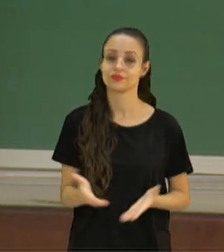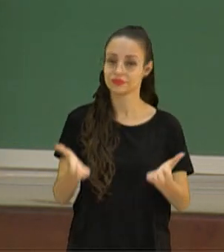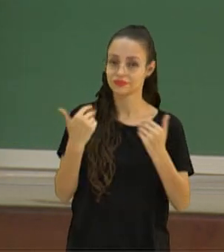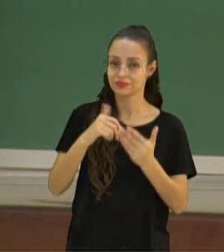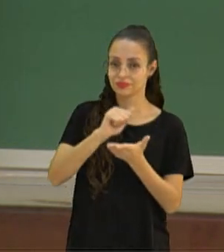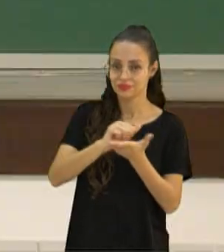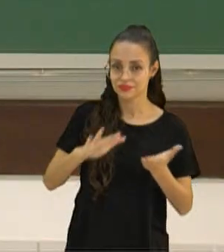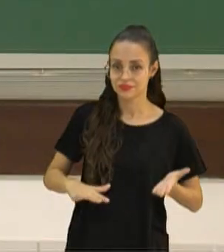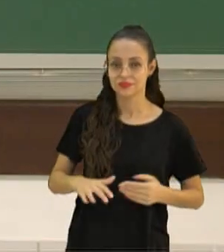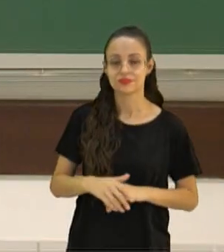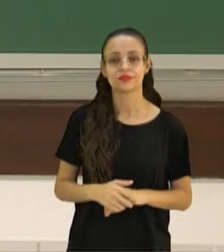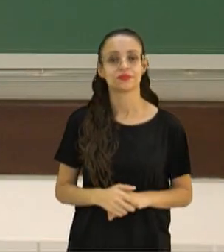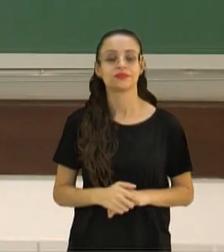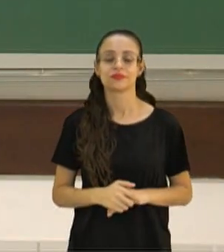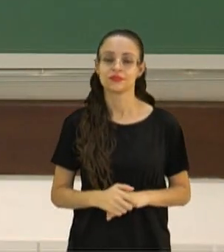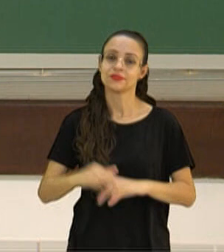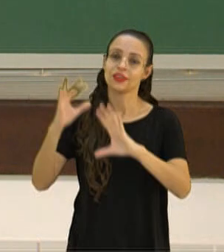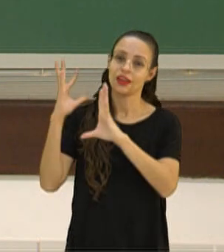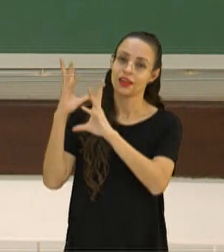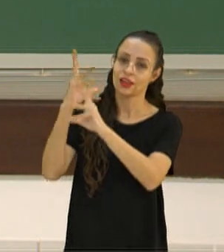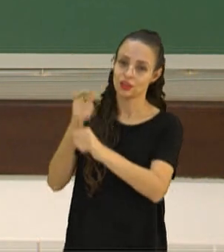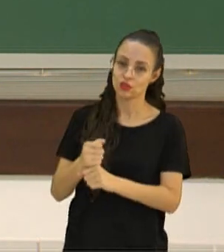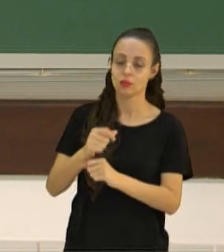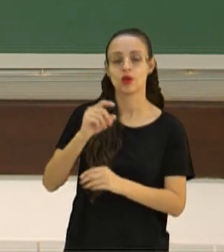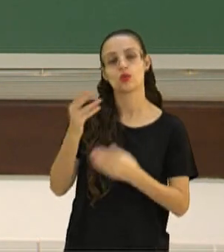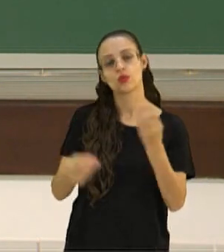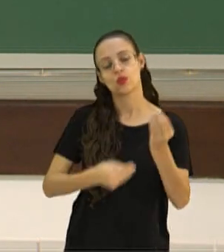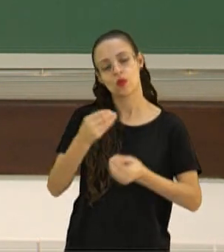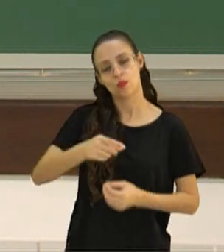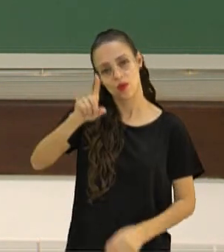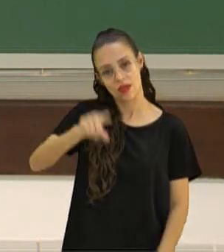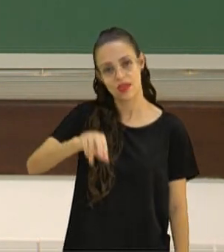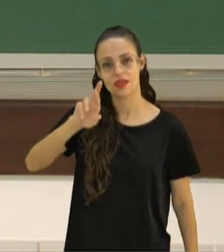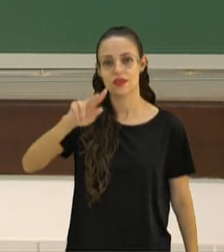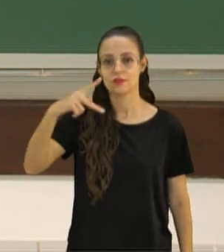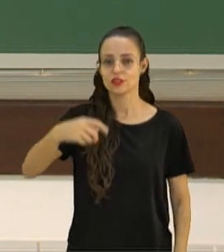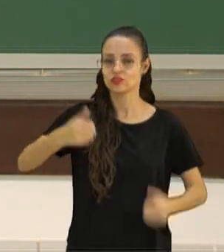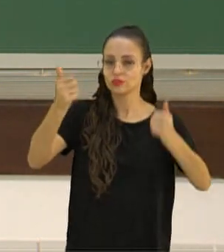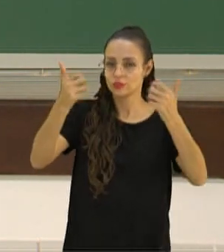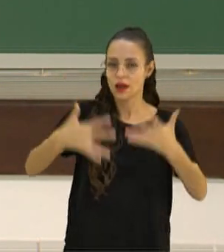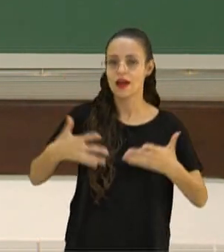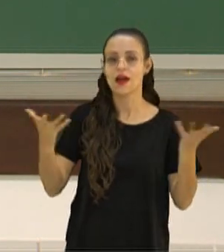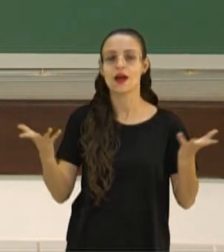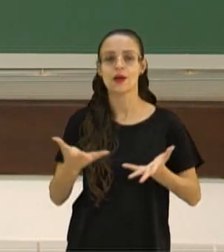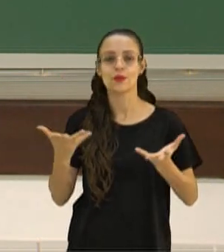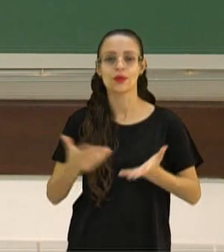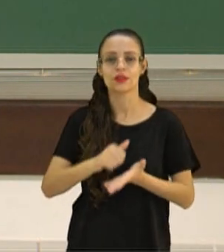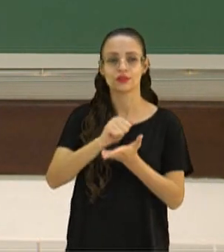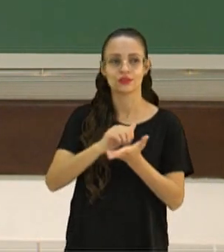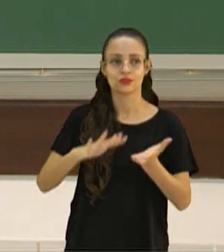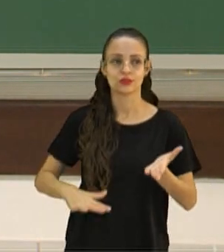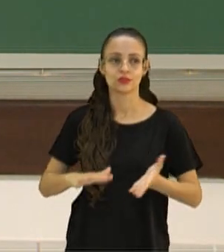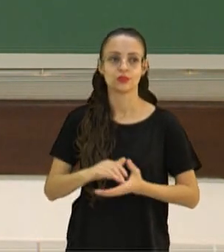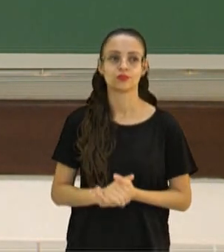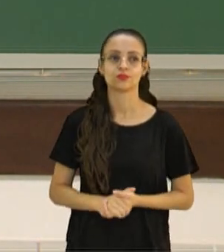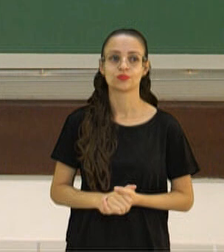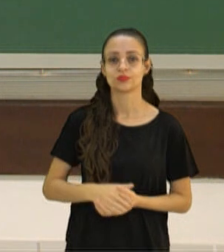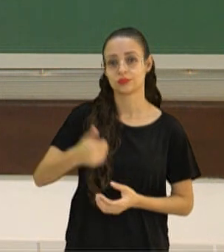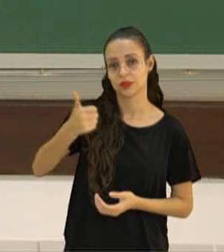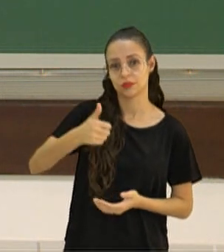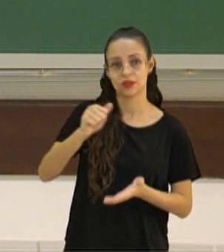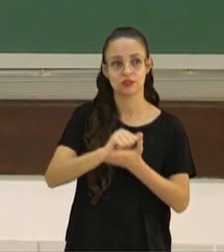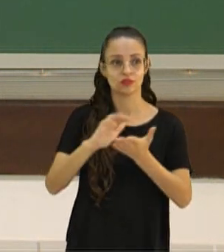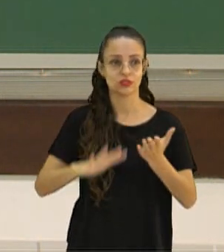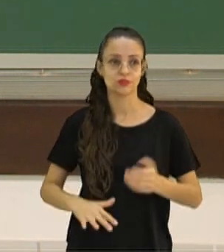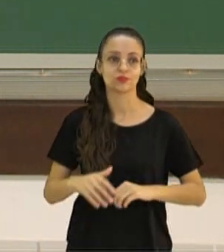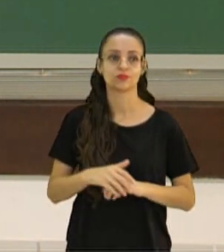para a nossa atividade então? Já retomamos um pouco como que é o RPG, definimos um pouco, temos exercícios para a aula de hoje, que é o seguinte: nosso primeiro